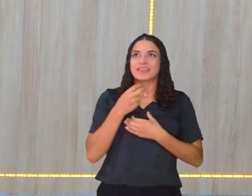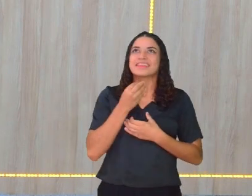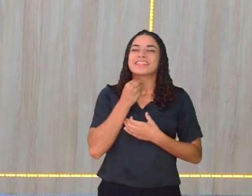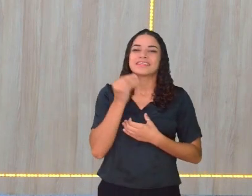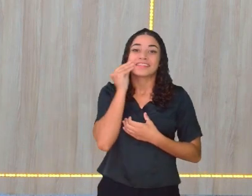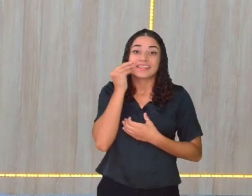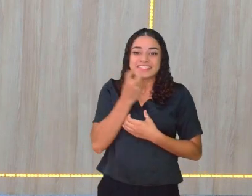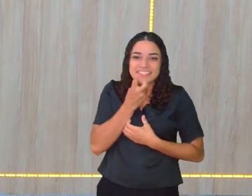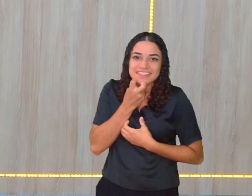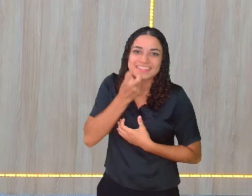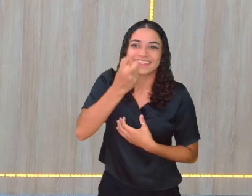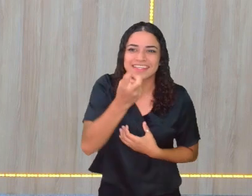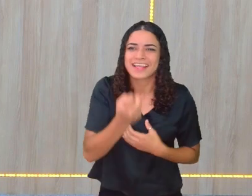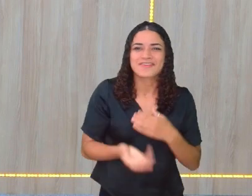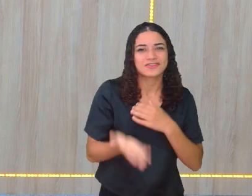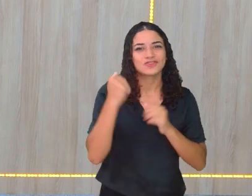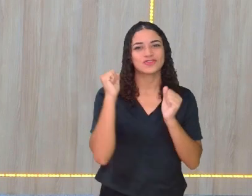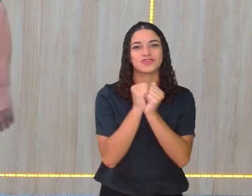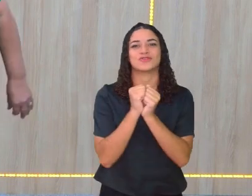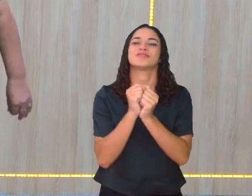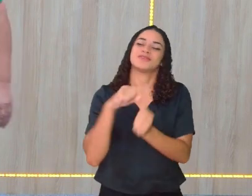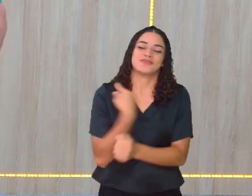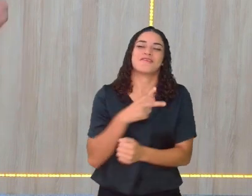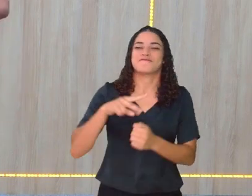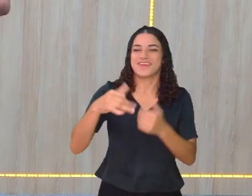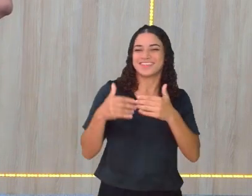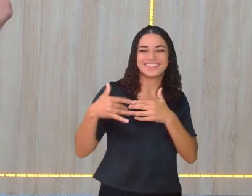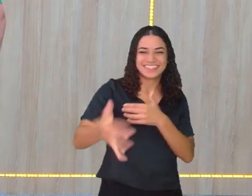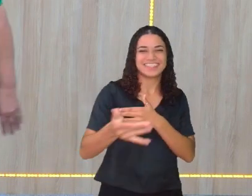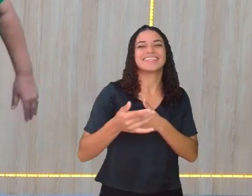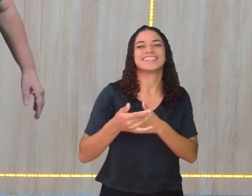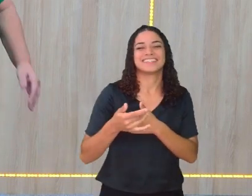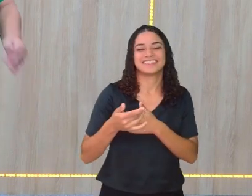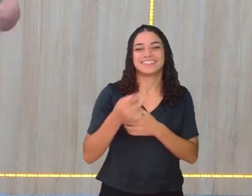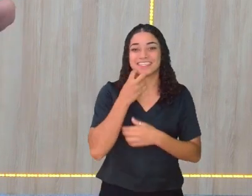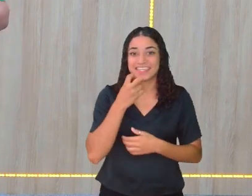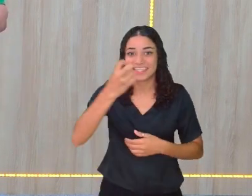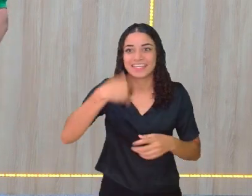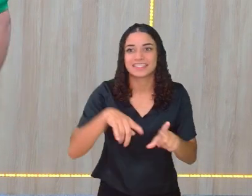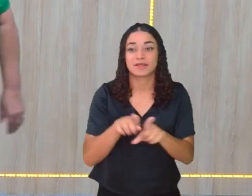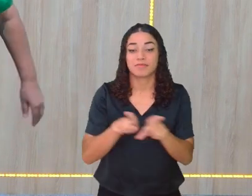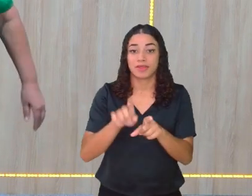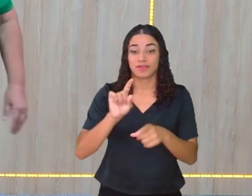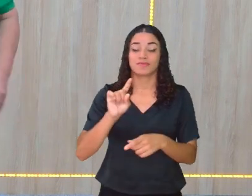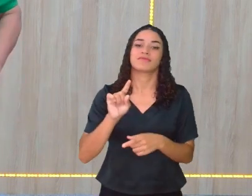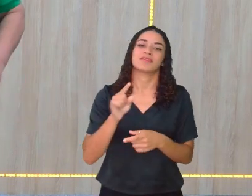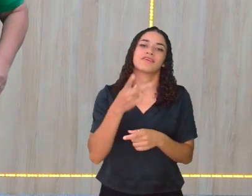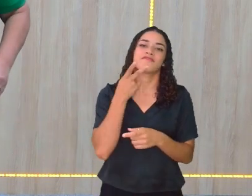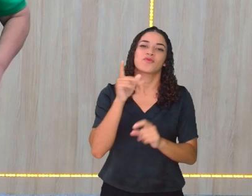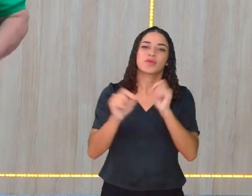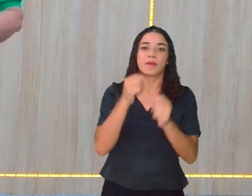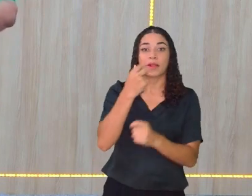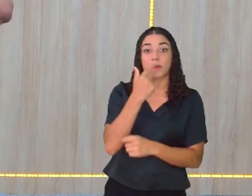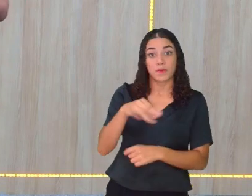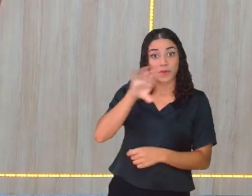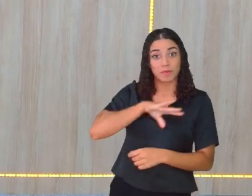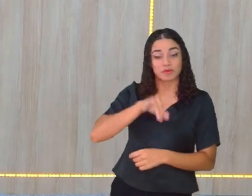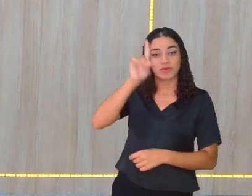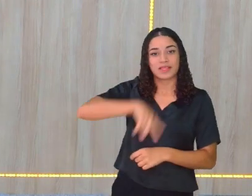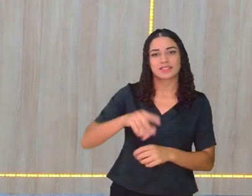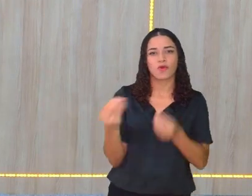gritar, mesmo sabendo que está faltando aí, não é? Uma sílabazinha: estamos juntos, Brasil. É